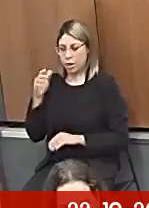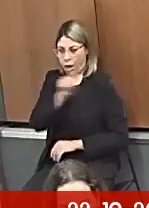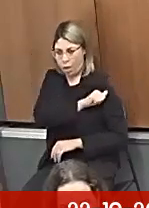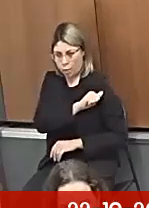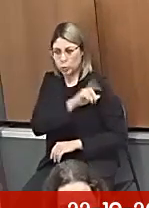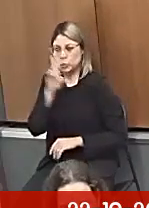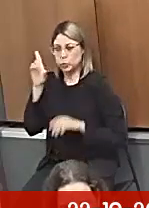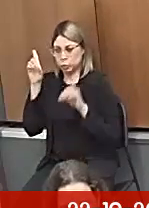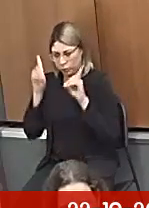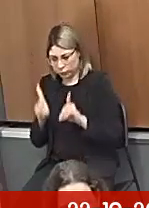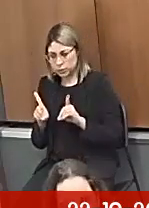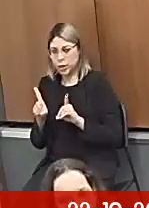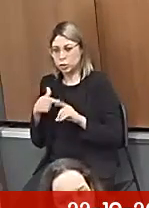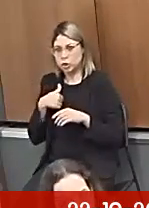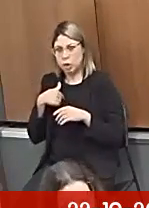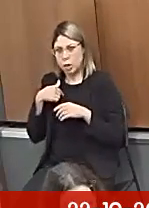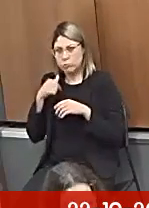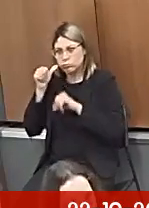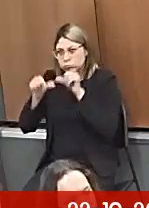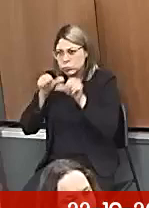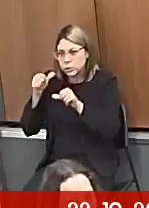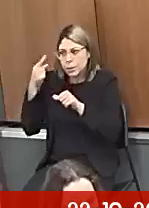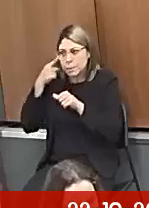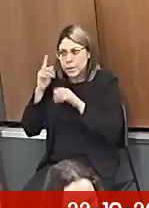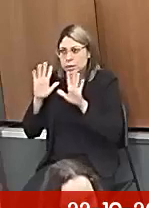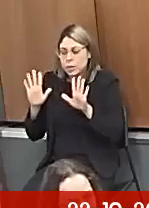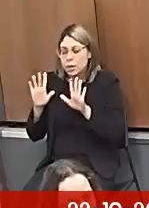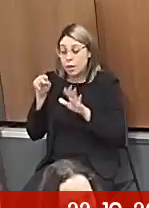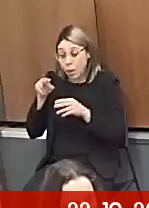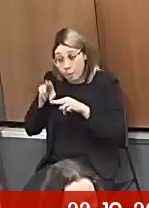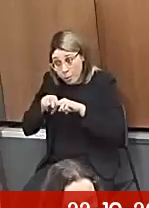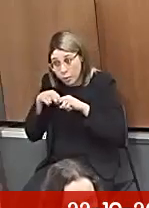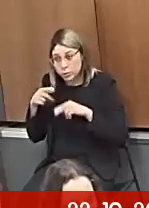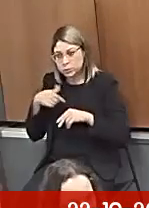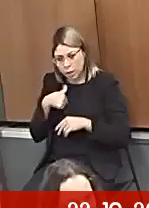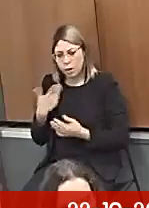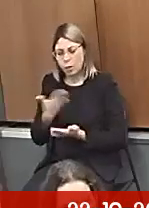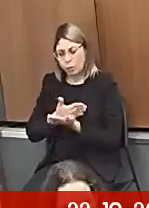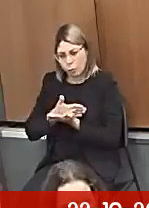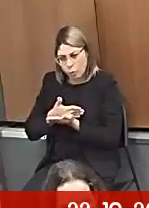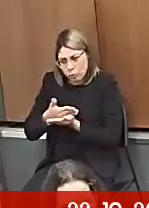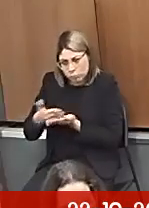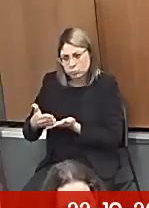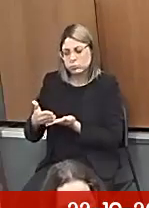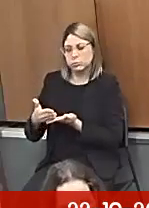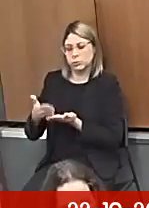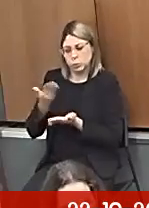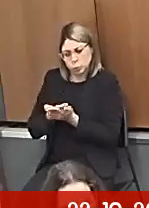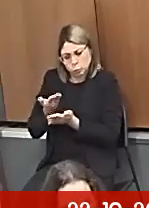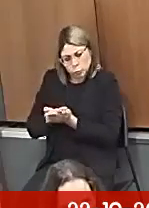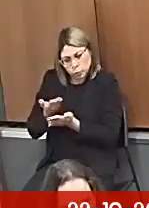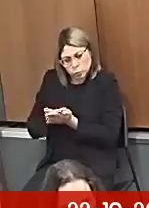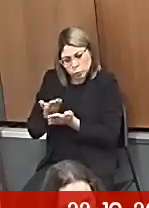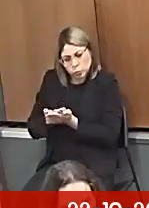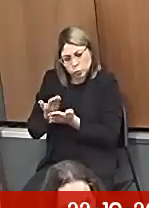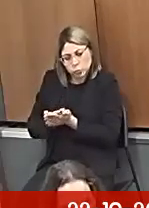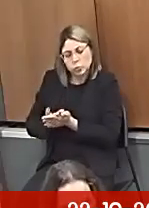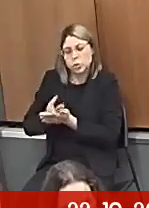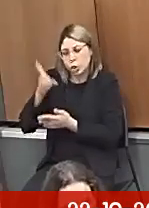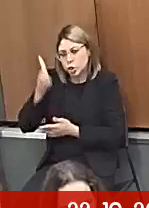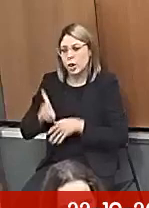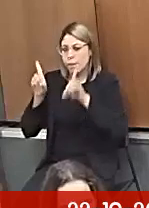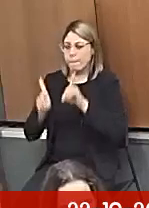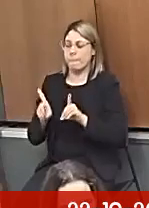fizeram mudar o meu olhar, e foi, inclusive, essa uma das razões que me fizeram estudar o direito das pessoas